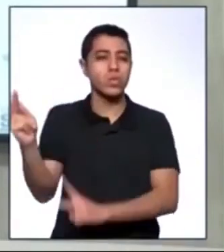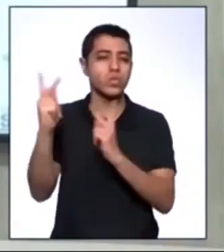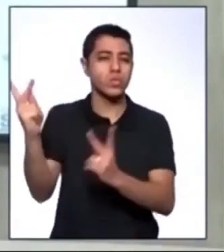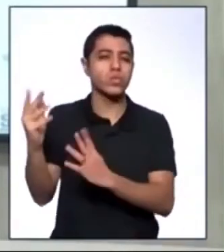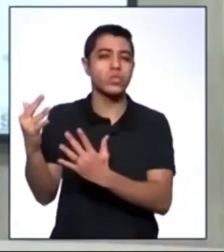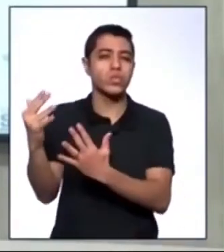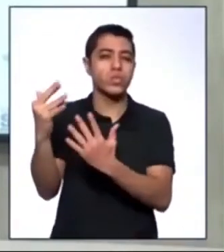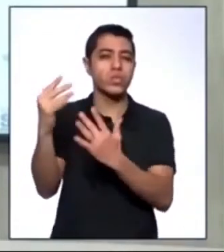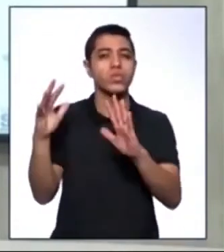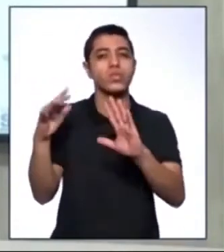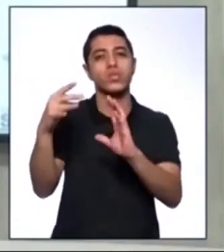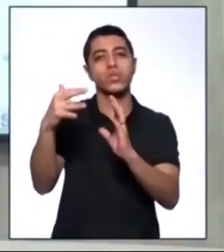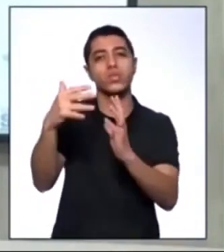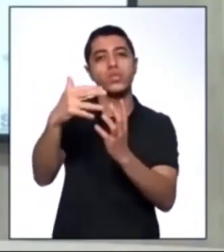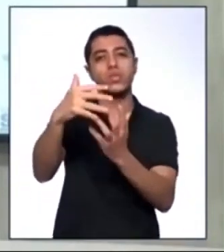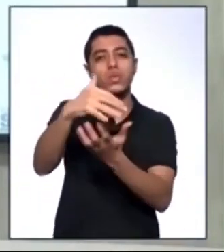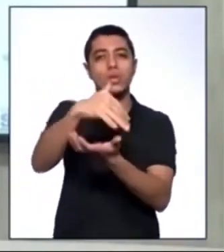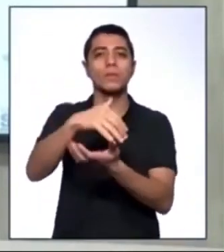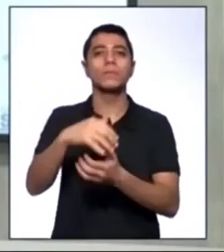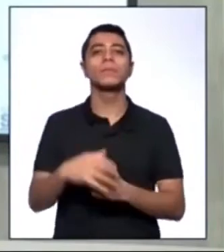perguntas?